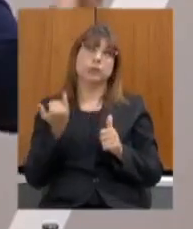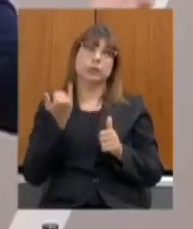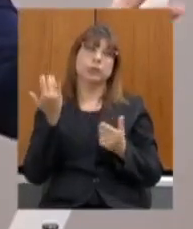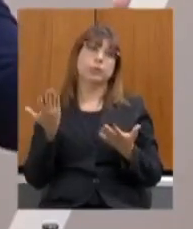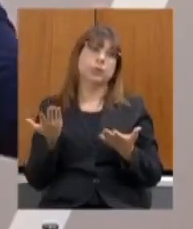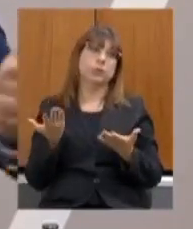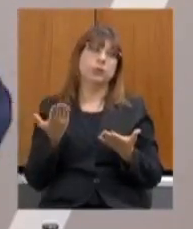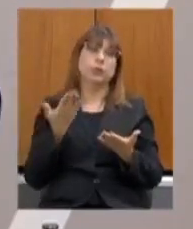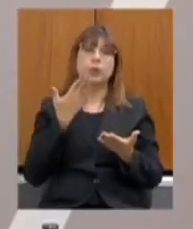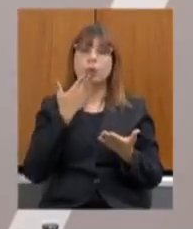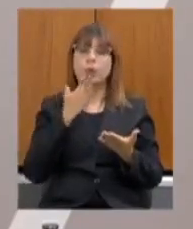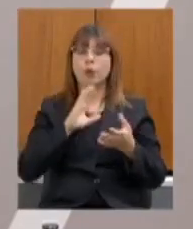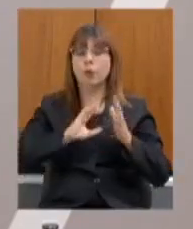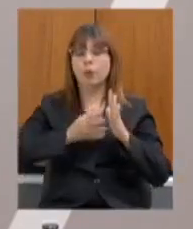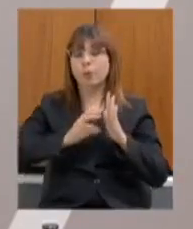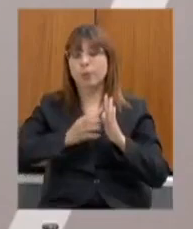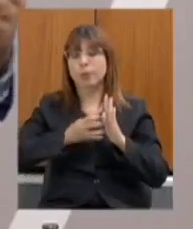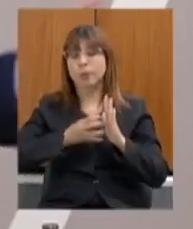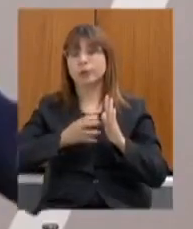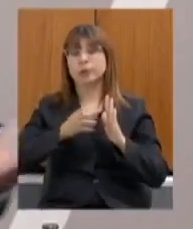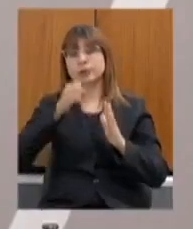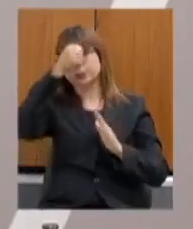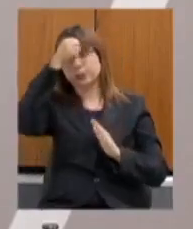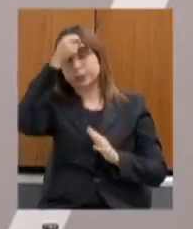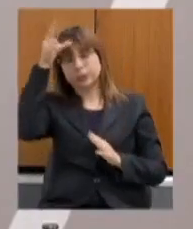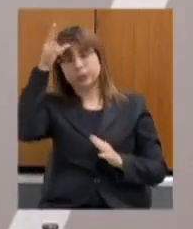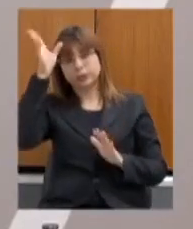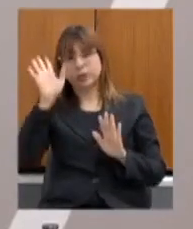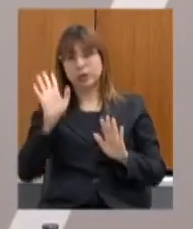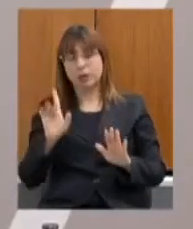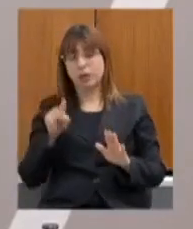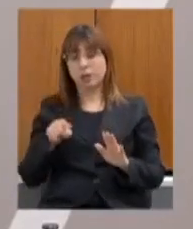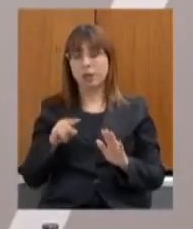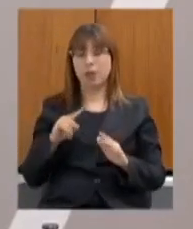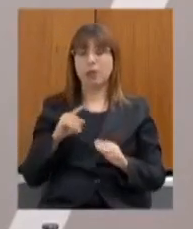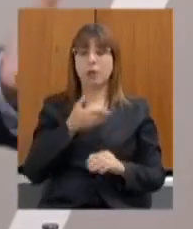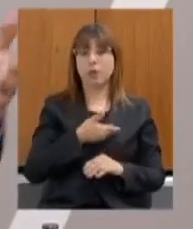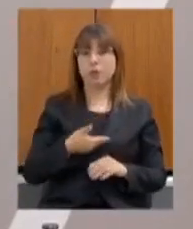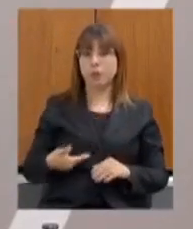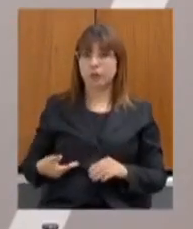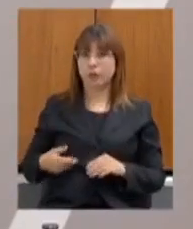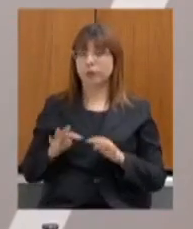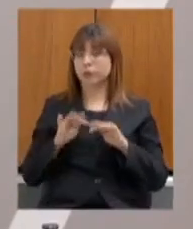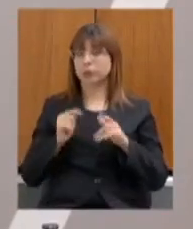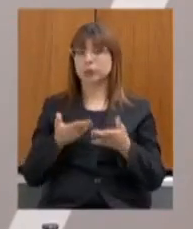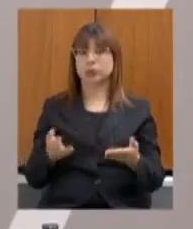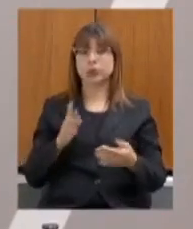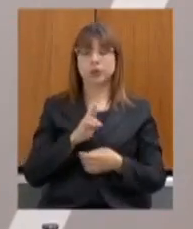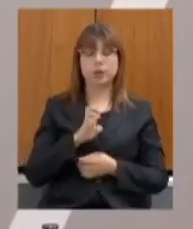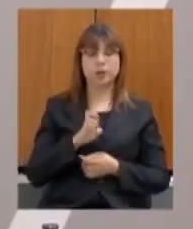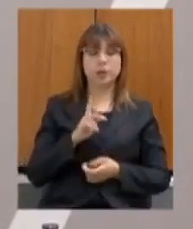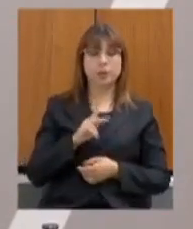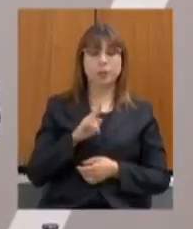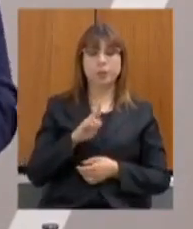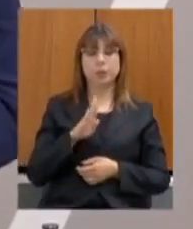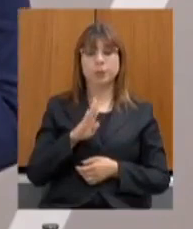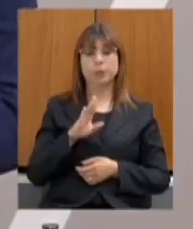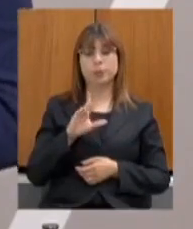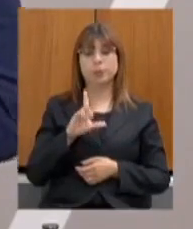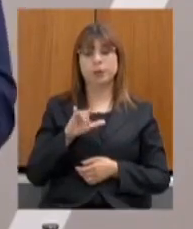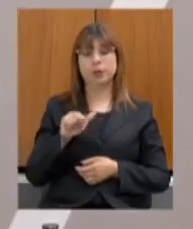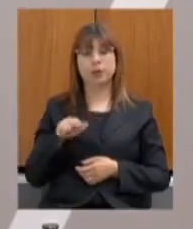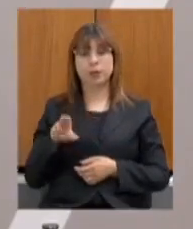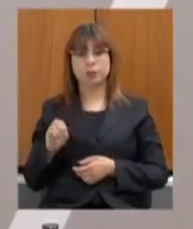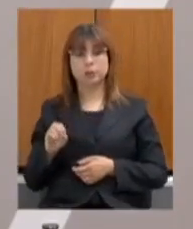de que partido é o prefeito, é um governo republicano. Nós precisamos reconhecer isso e precisamos entender